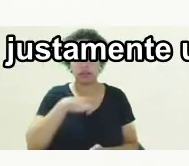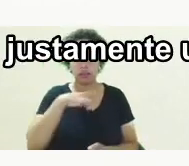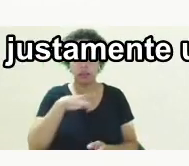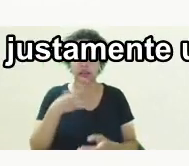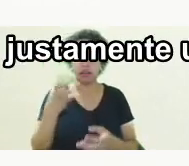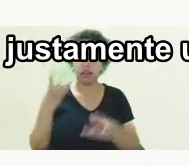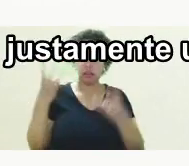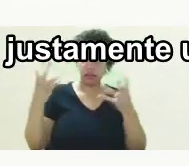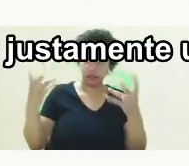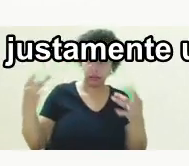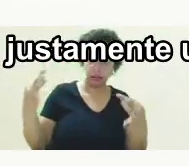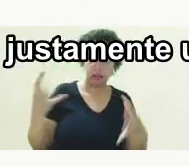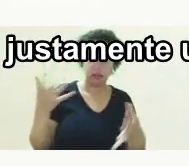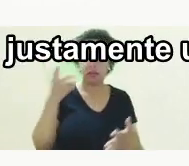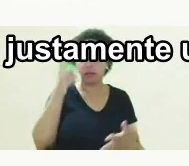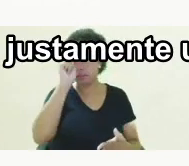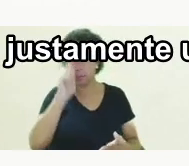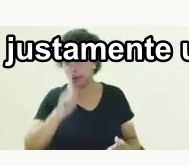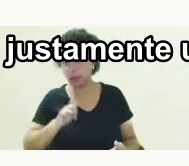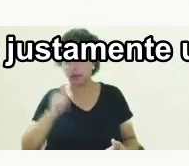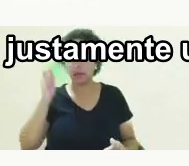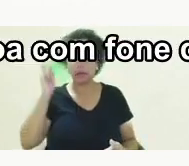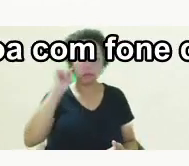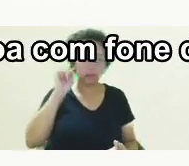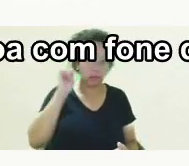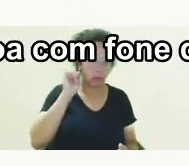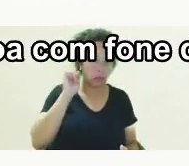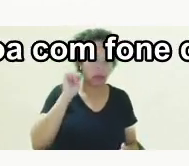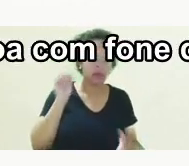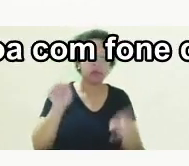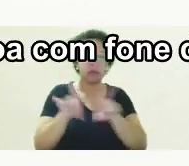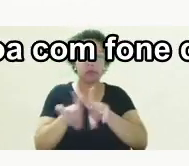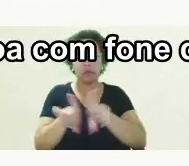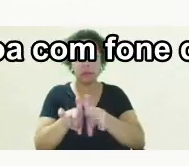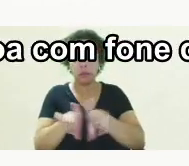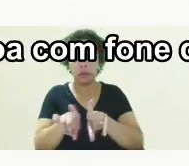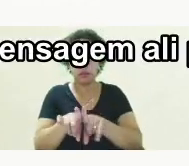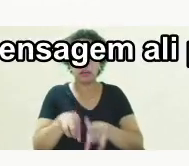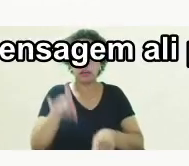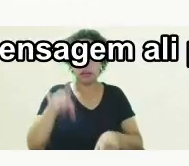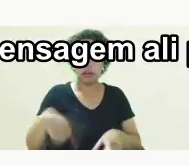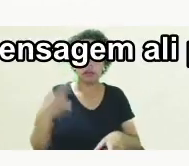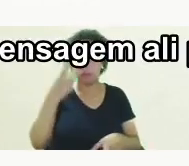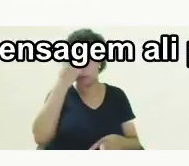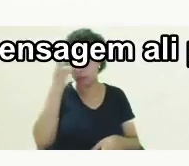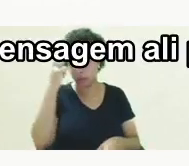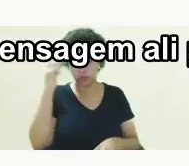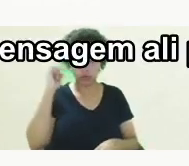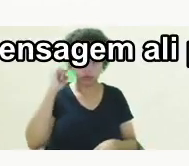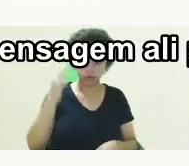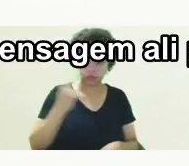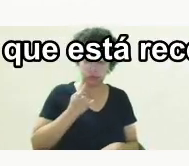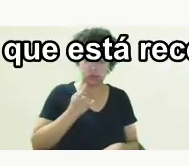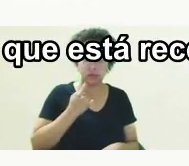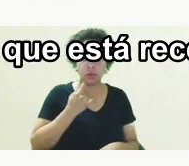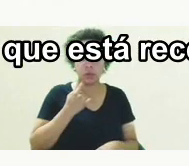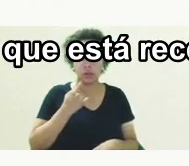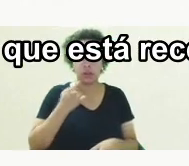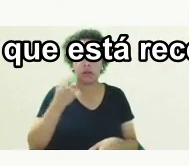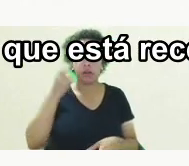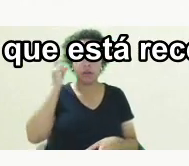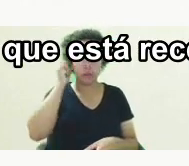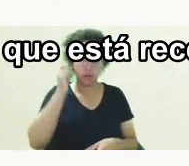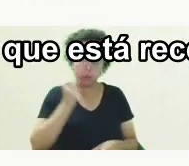também ícones aqui de justamente um audiodescritor, que é uma pessoa com fone de ouvido, passando a mensagem ali por voz